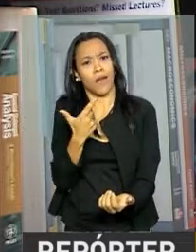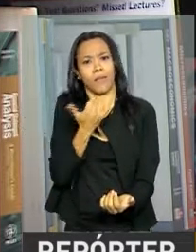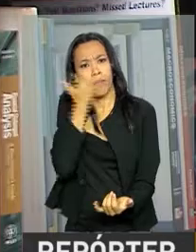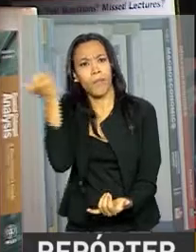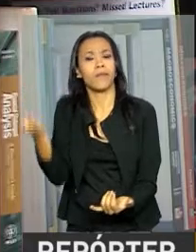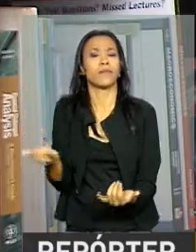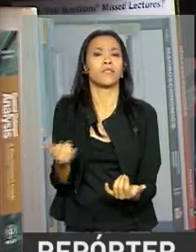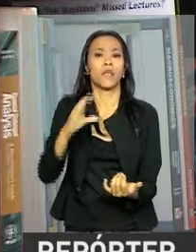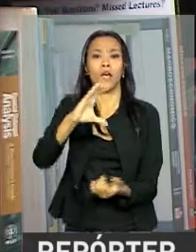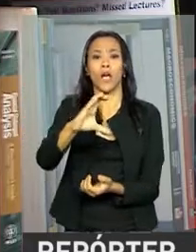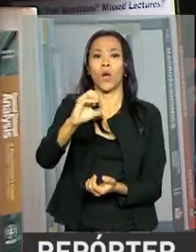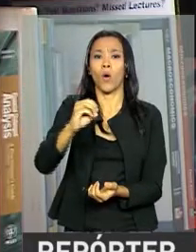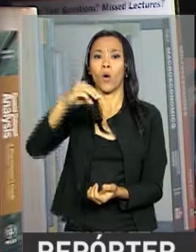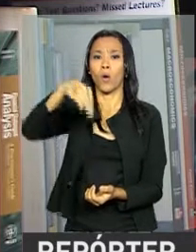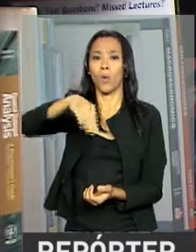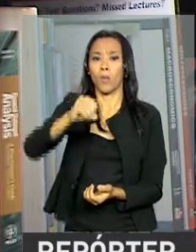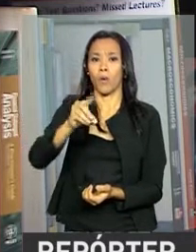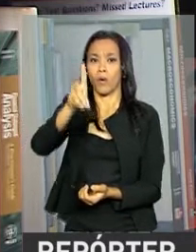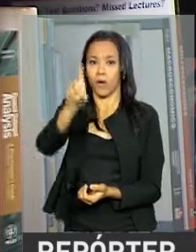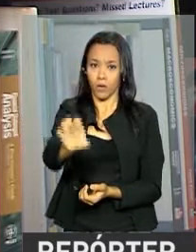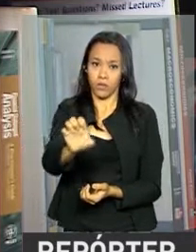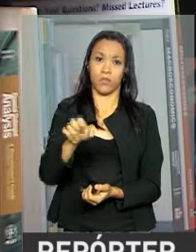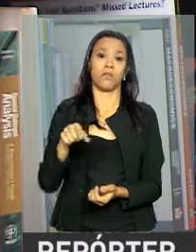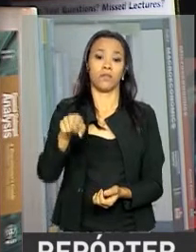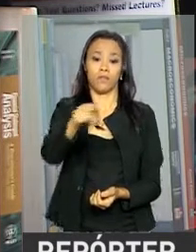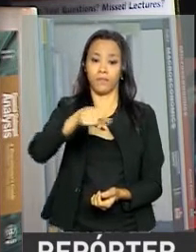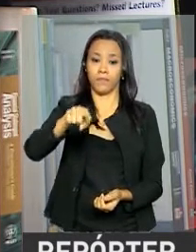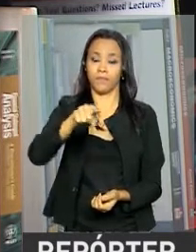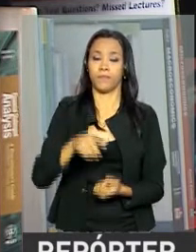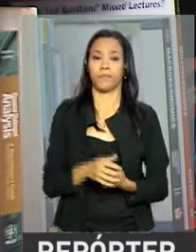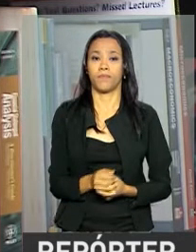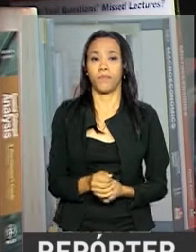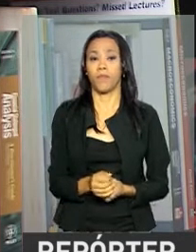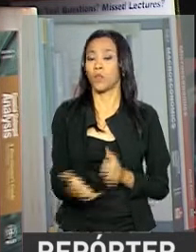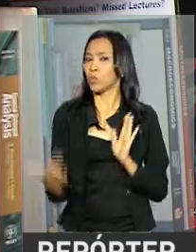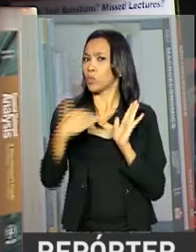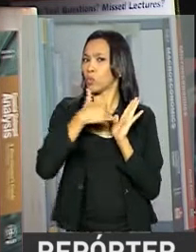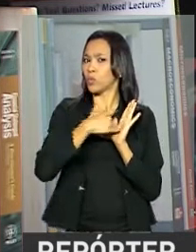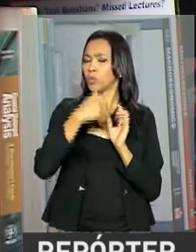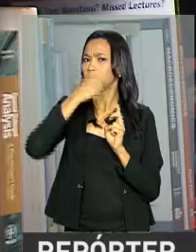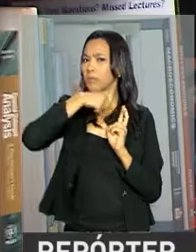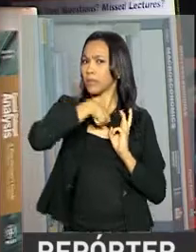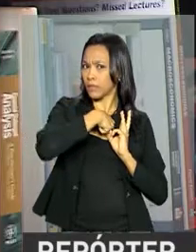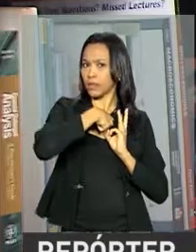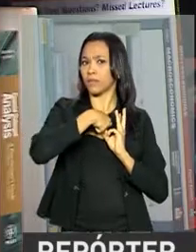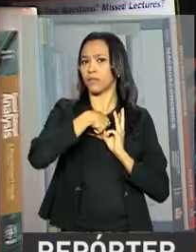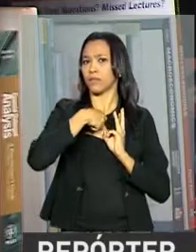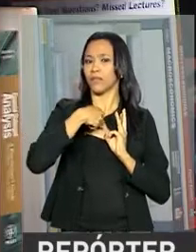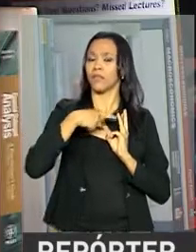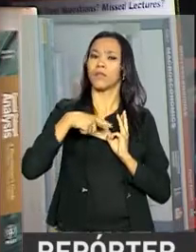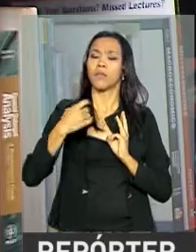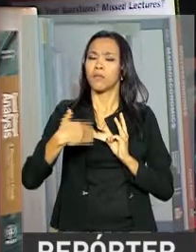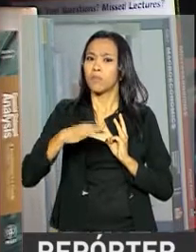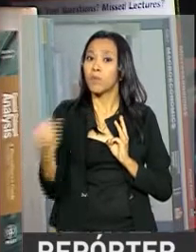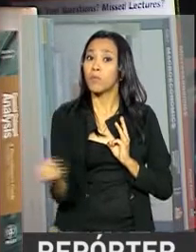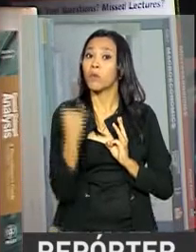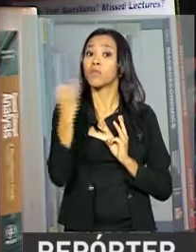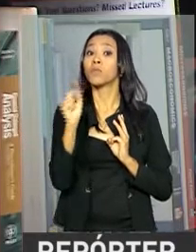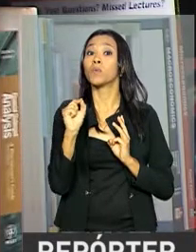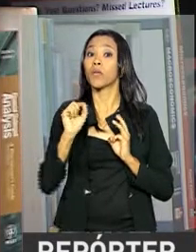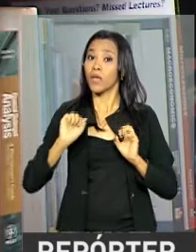commodities pode notar no últimos meses um movimento mais importantes de recuperação